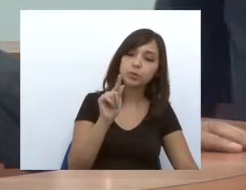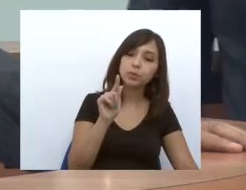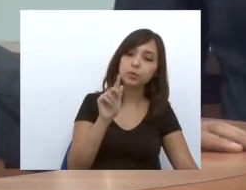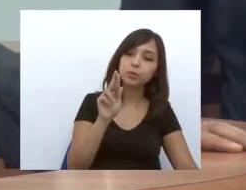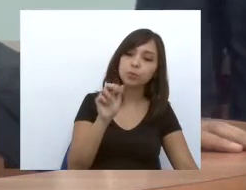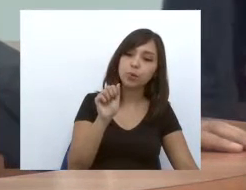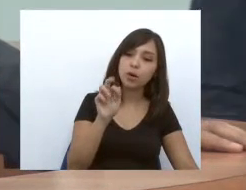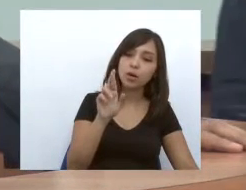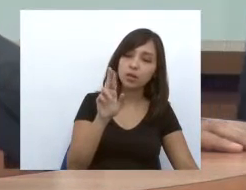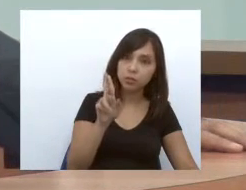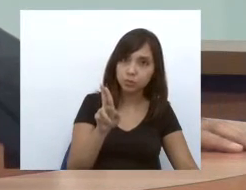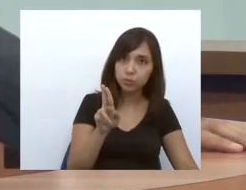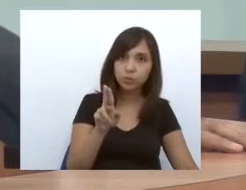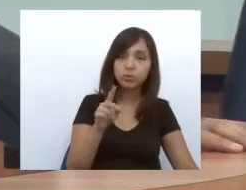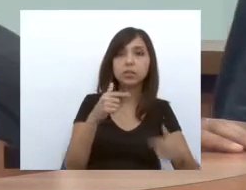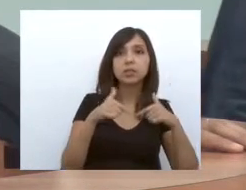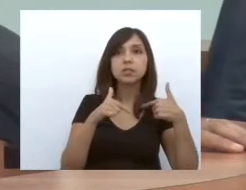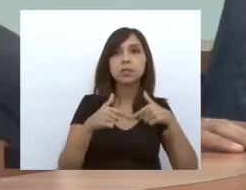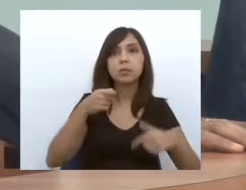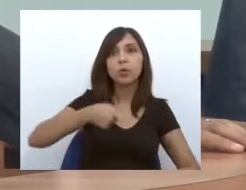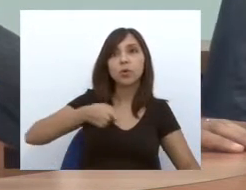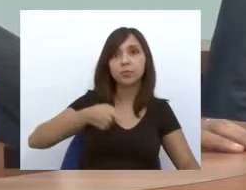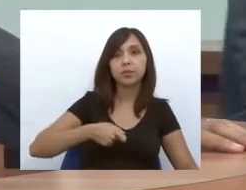obrigados a trabalhar em dias de